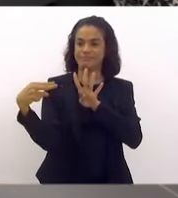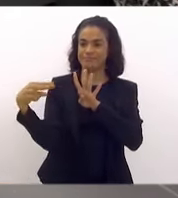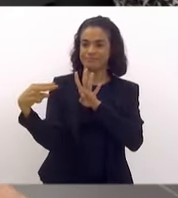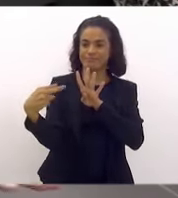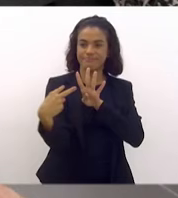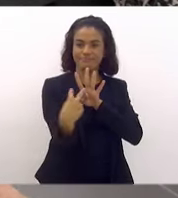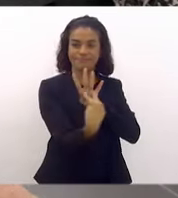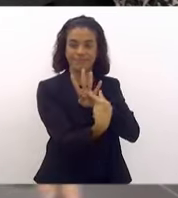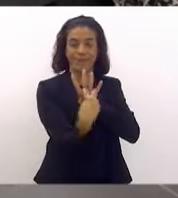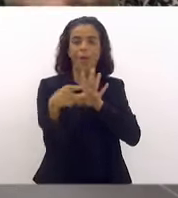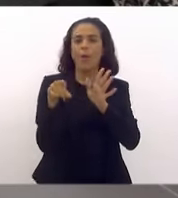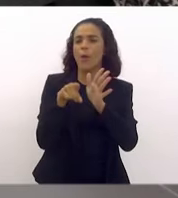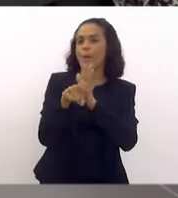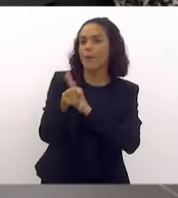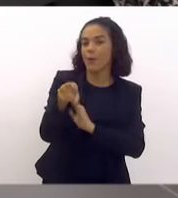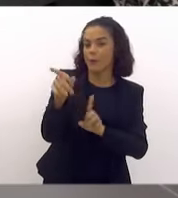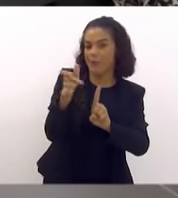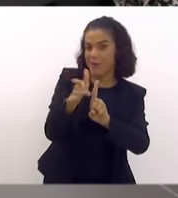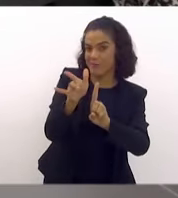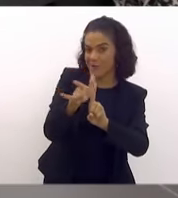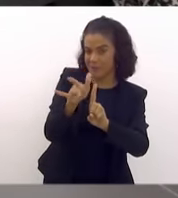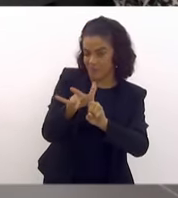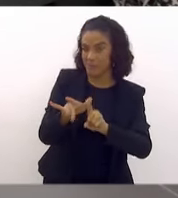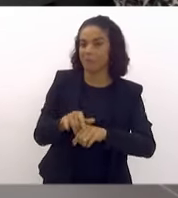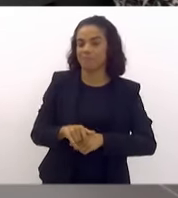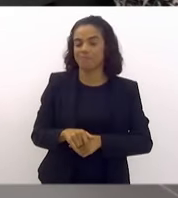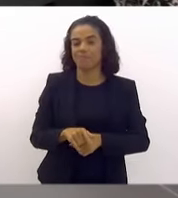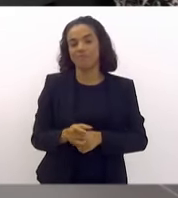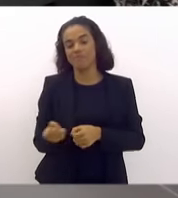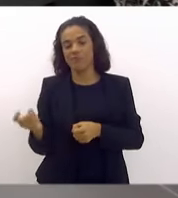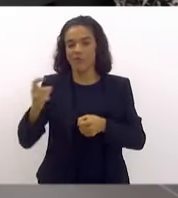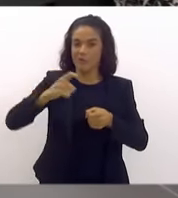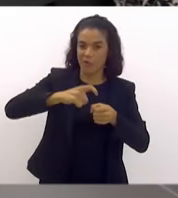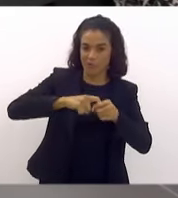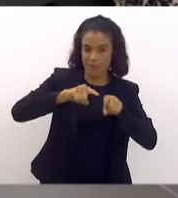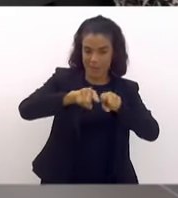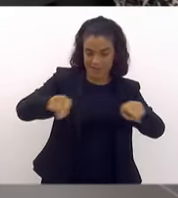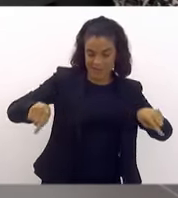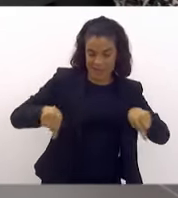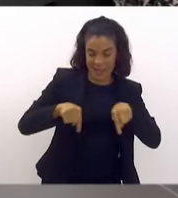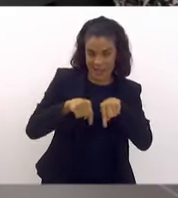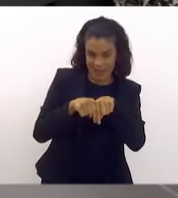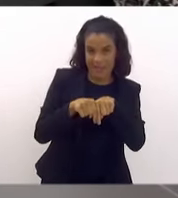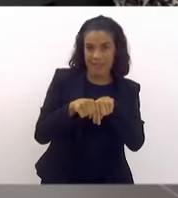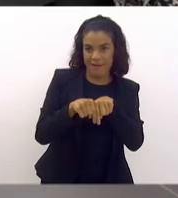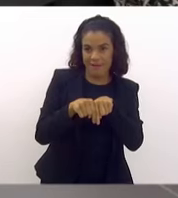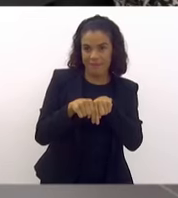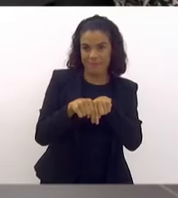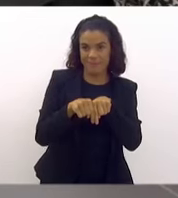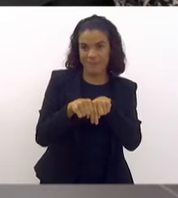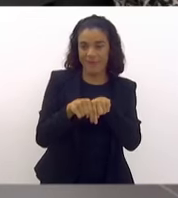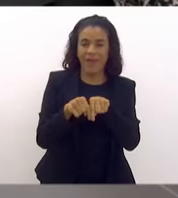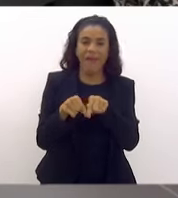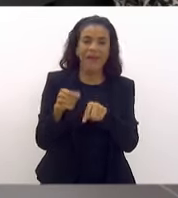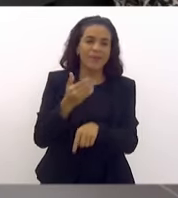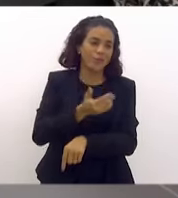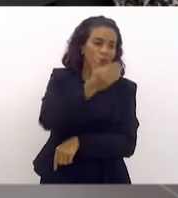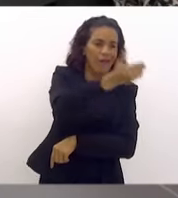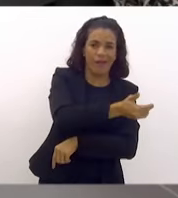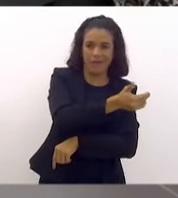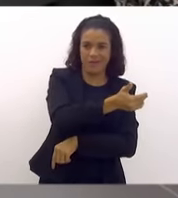eu indago a vítima após o retorno dela paraa sala de audiência porque a a é praticamente contígua a sala de